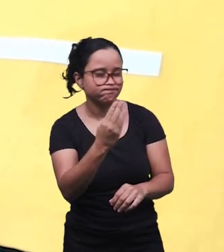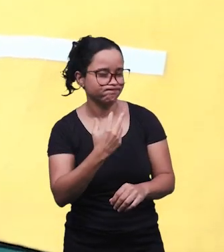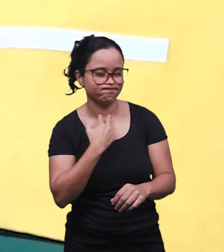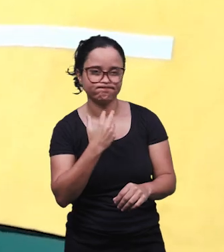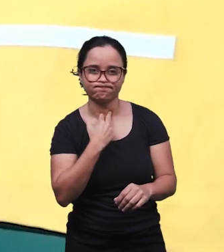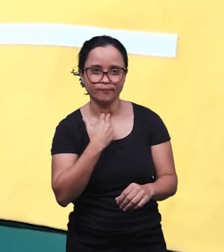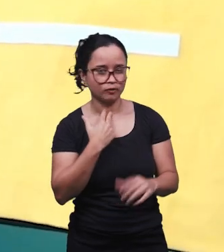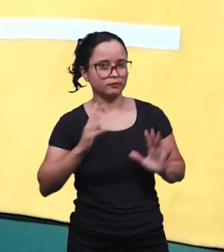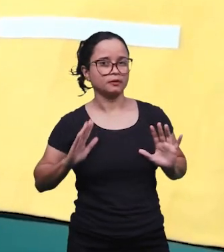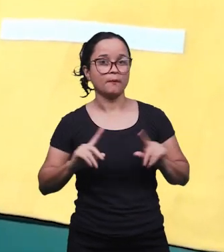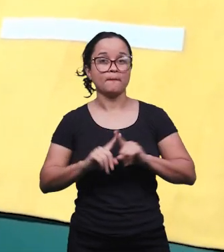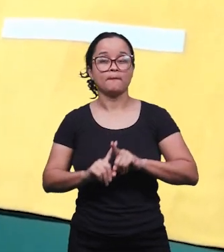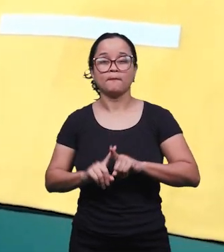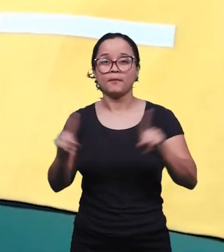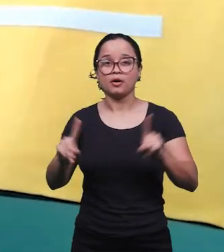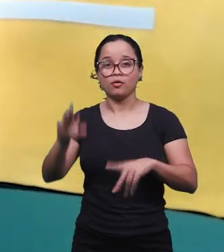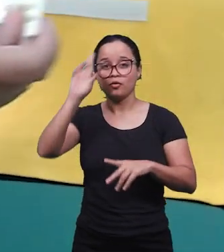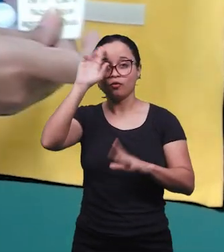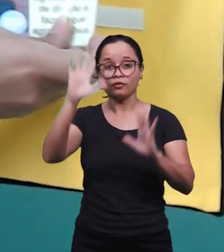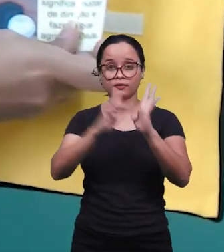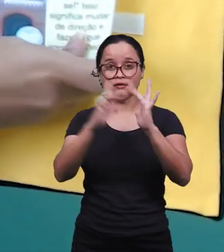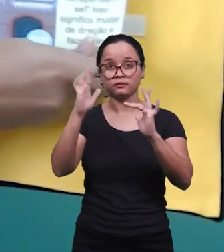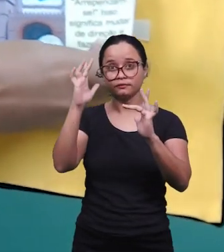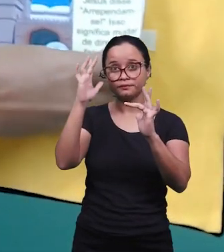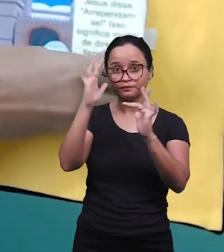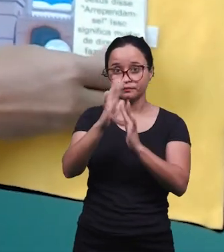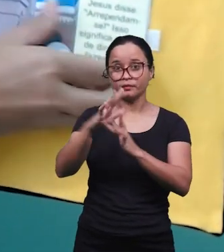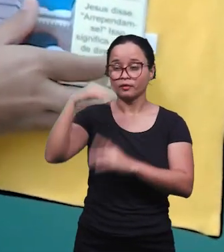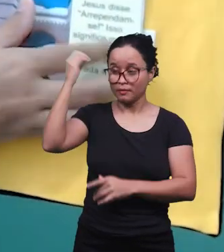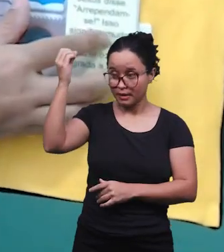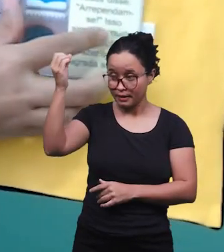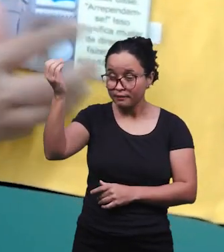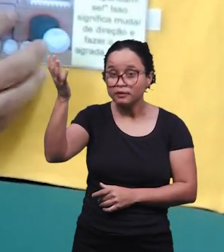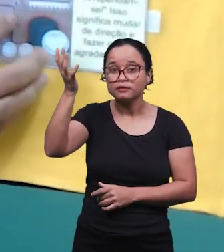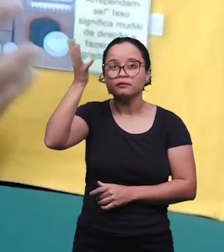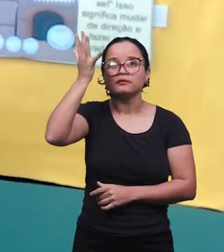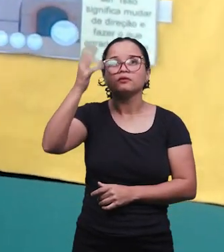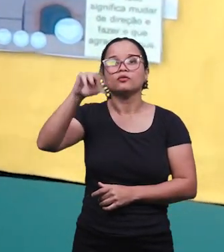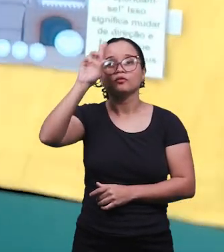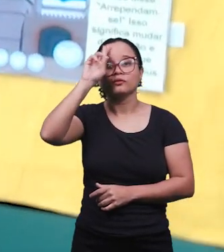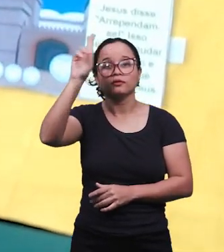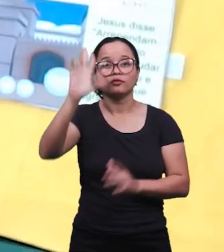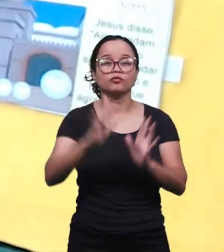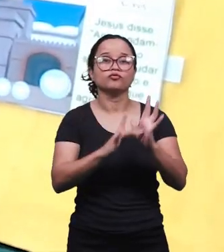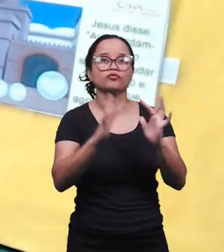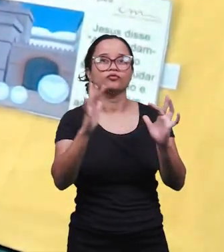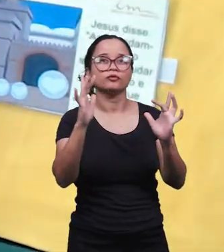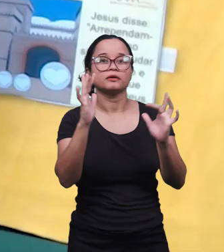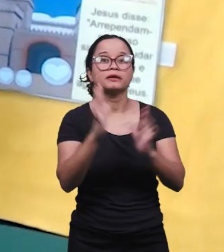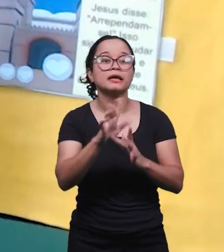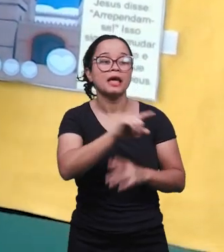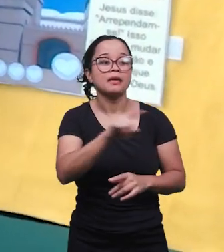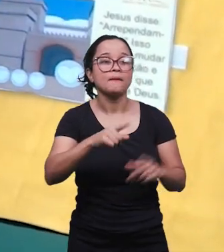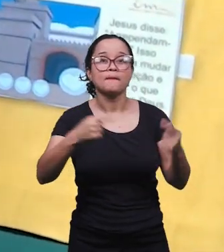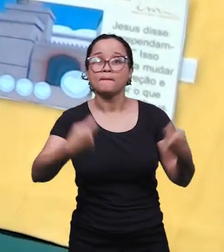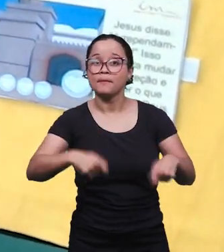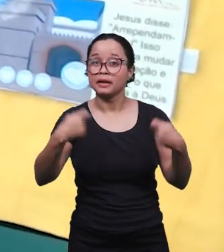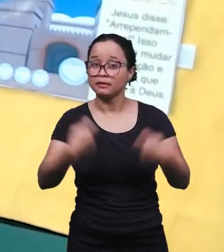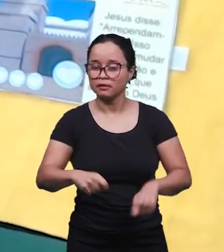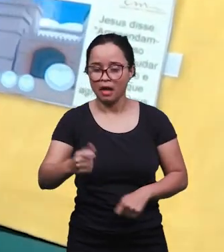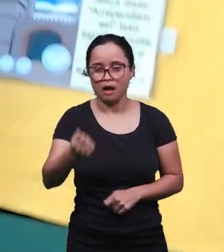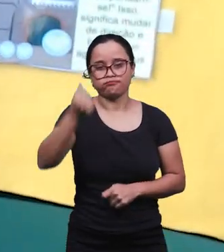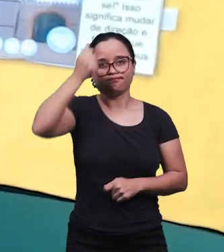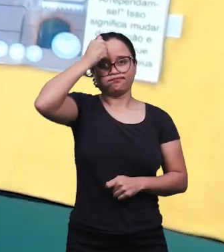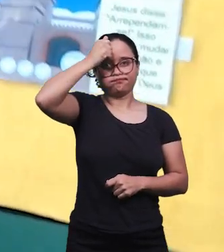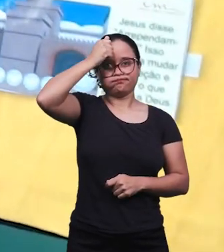ensinos. Mas o Senhor Jesus, ele deu uma orientação. O Senhor Jesus disse que eles deveriam